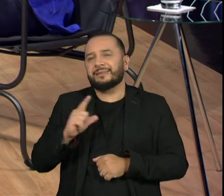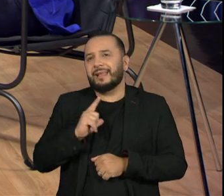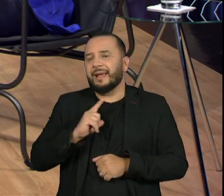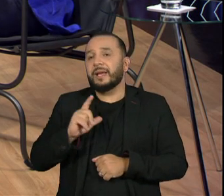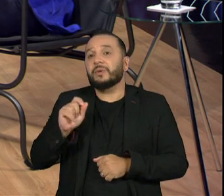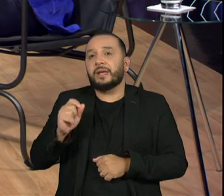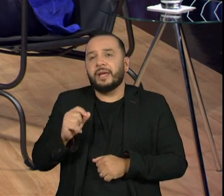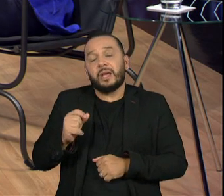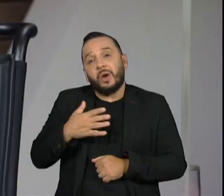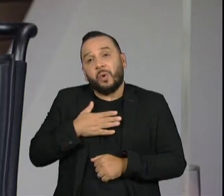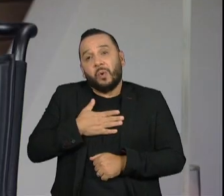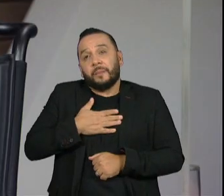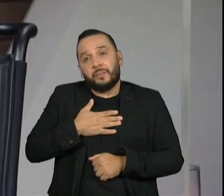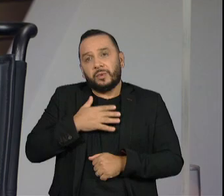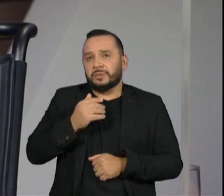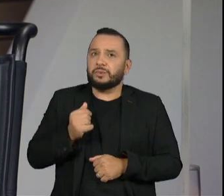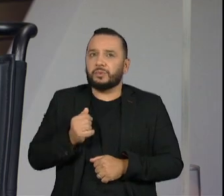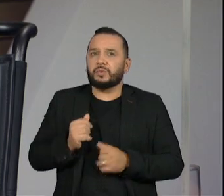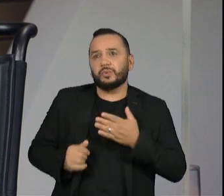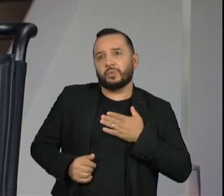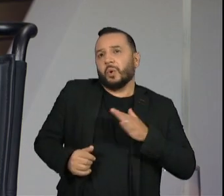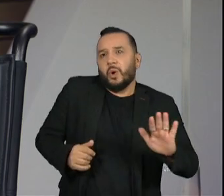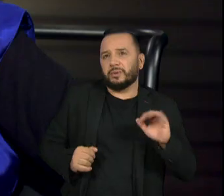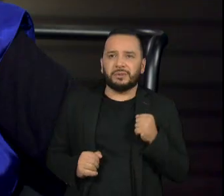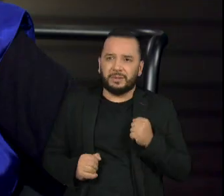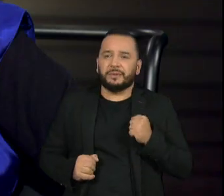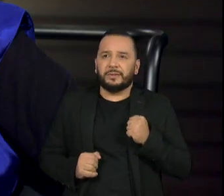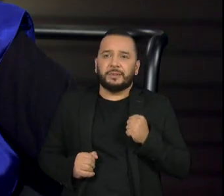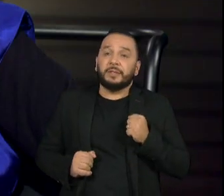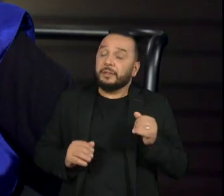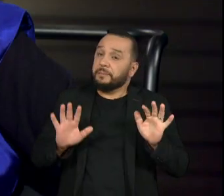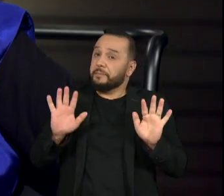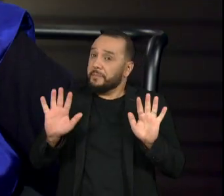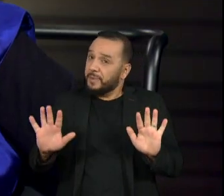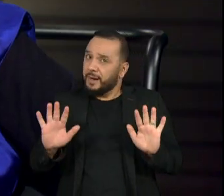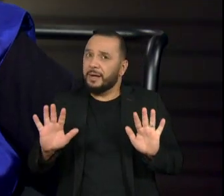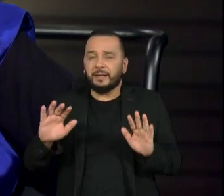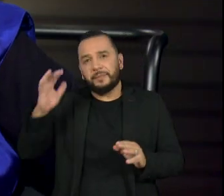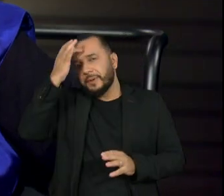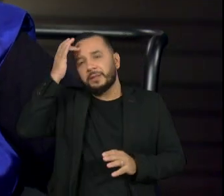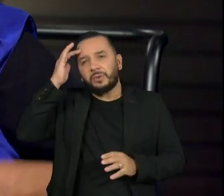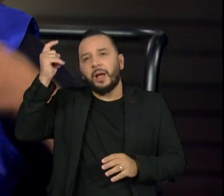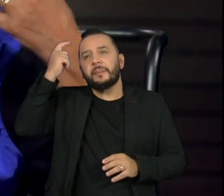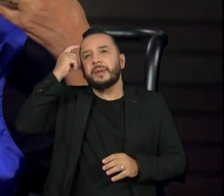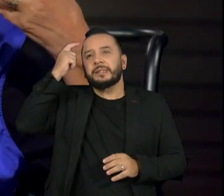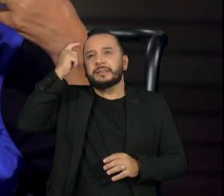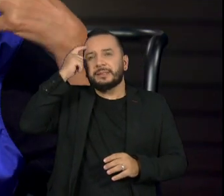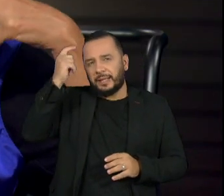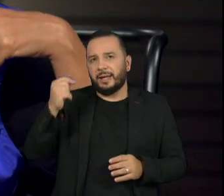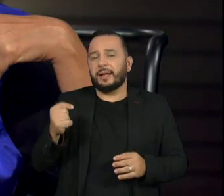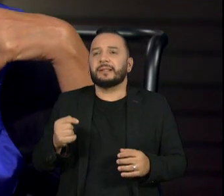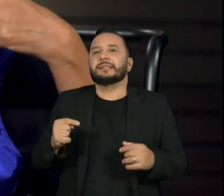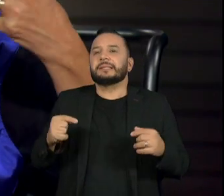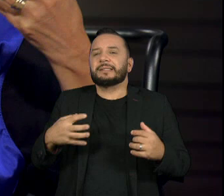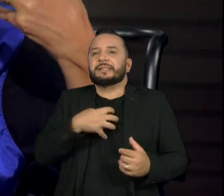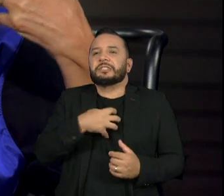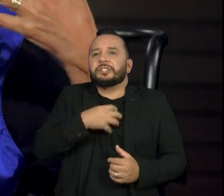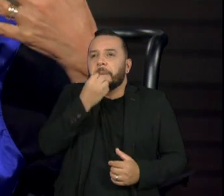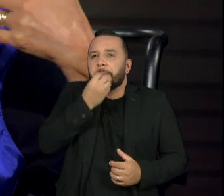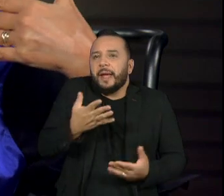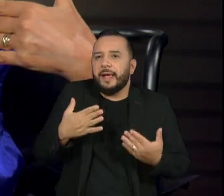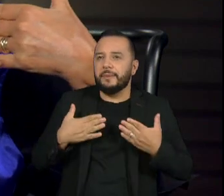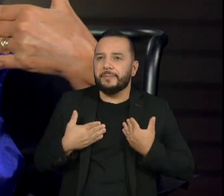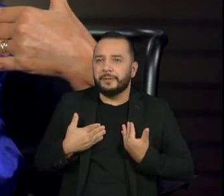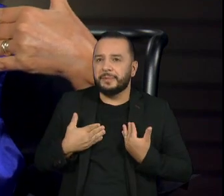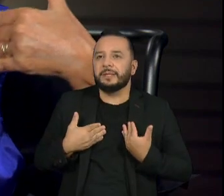de gosto, né? Então, acho que a pessoa tem que pensar muito no que faz bem para ela, como ela se